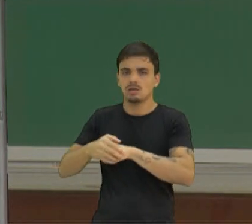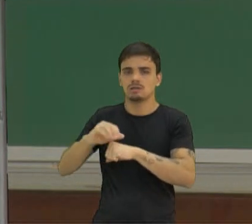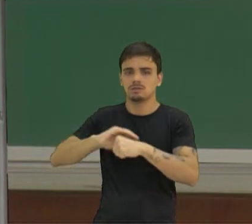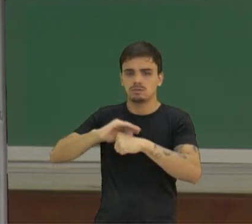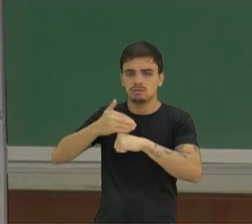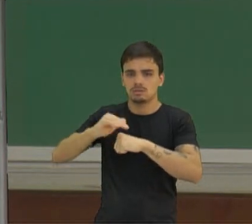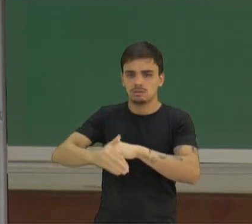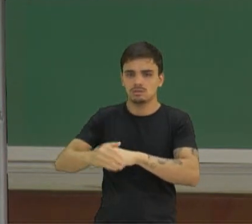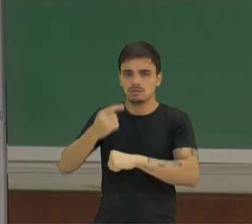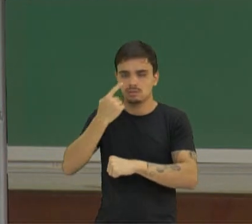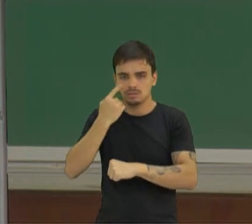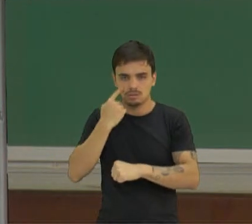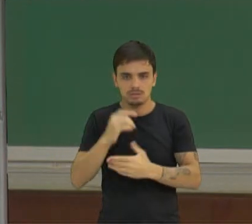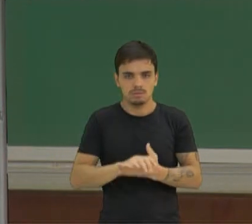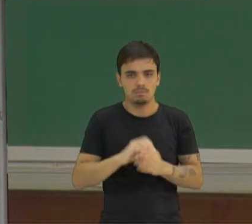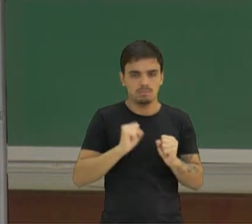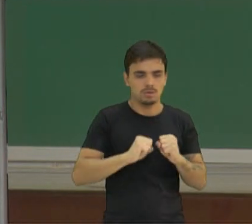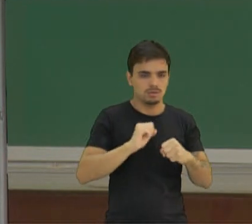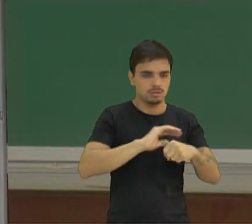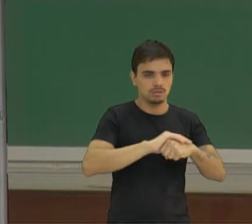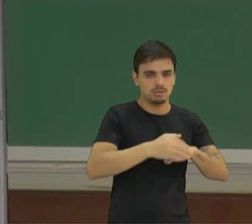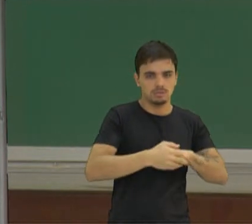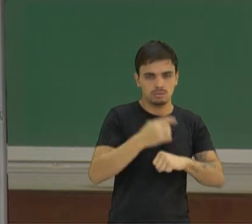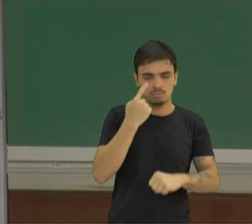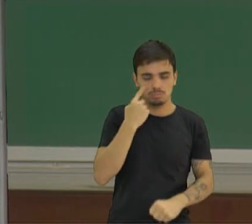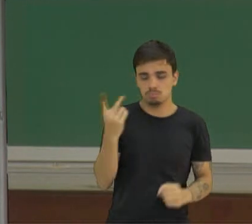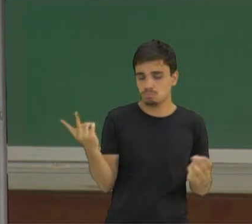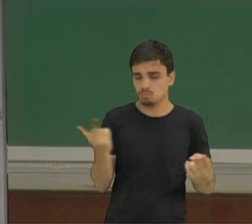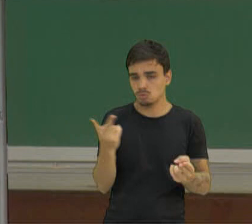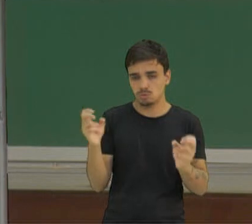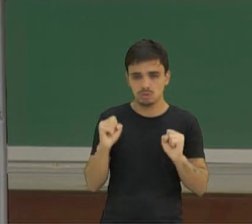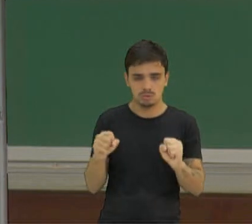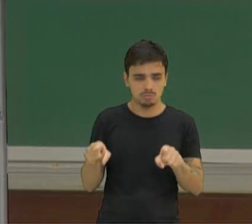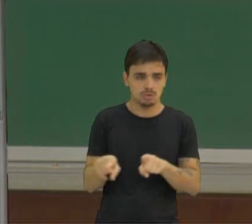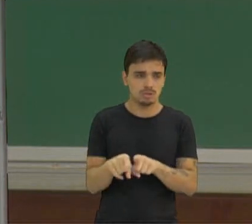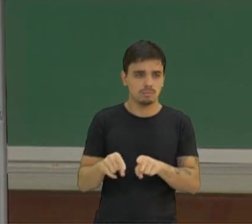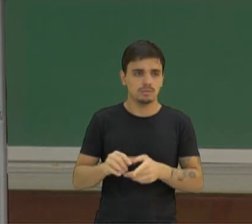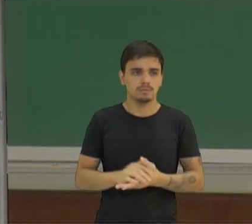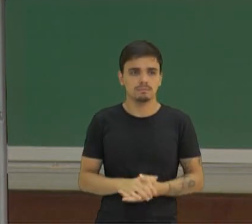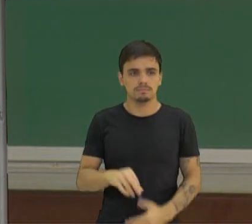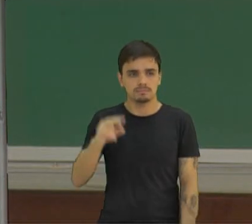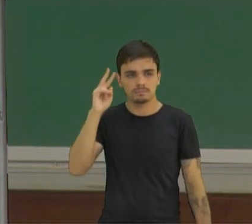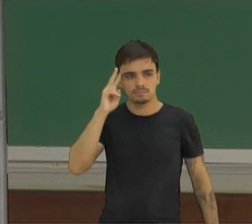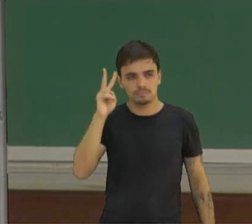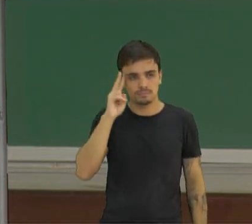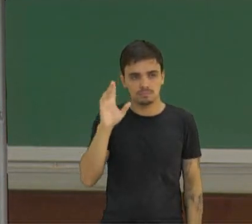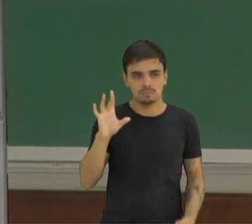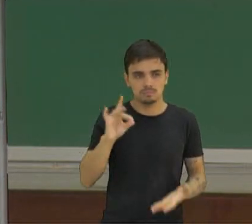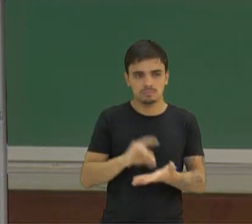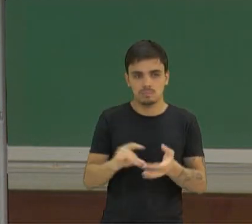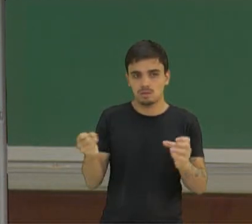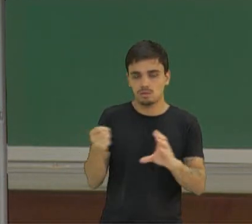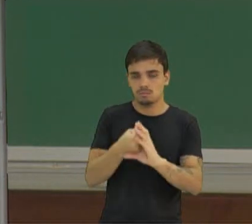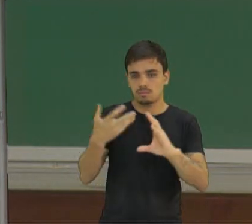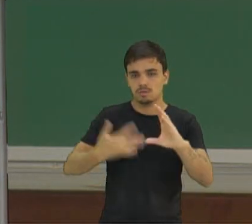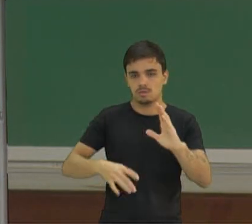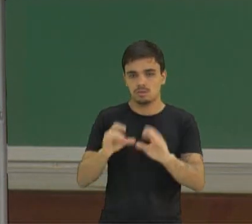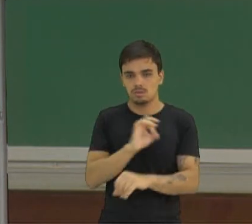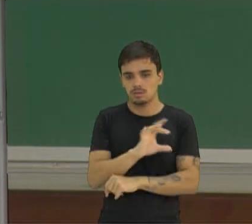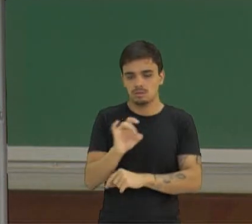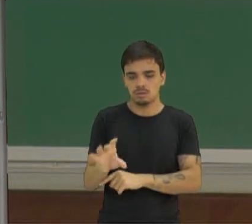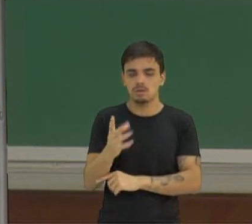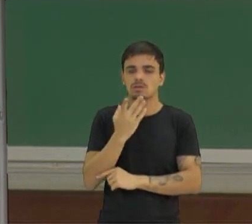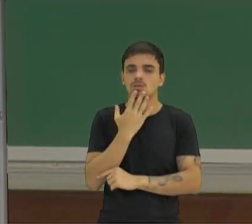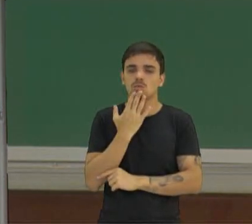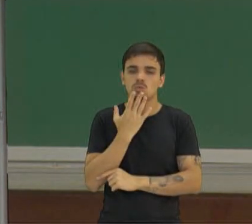mesma forma que ela pode ser verde Elisa ou verde e o goza lembre ele concluiu os características de